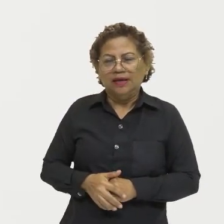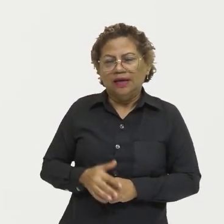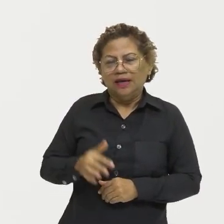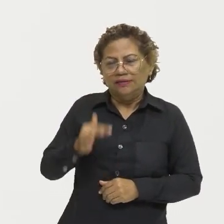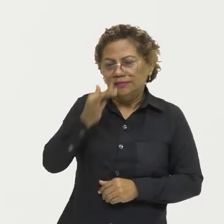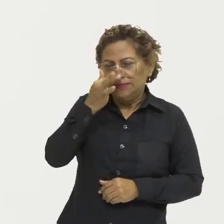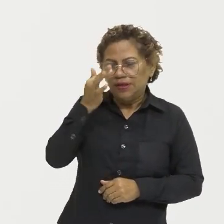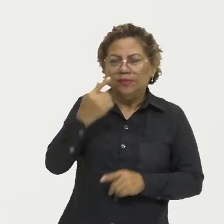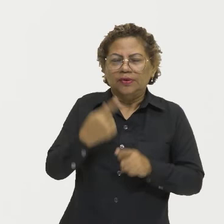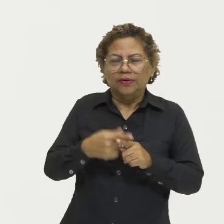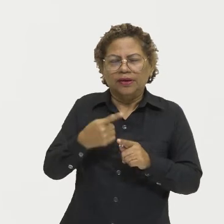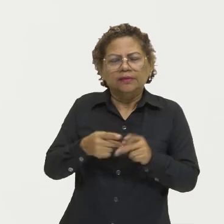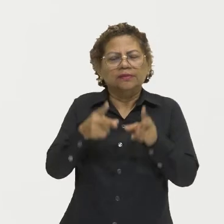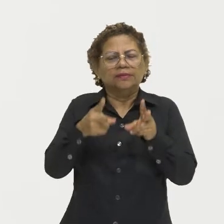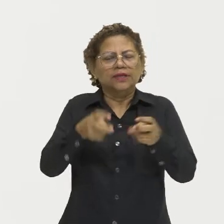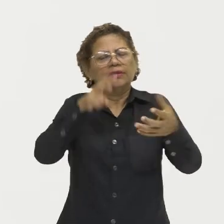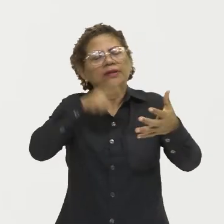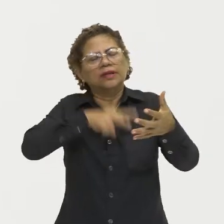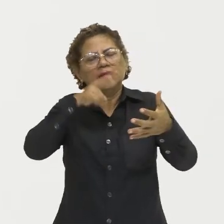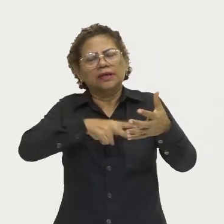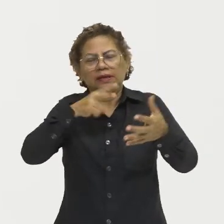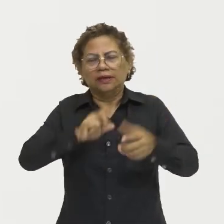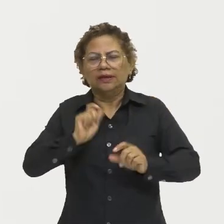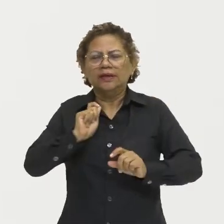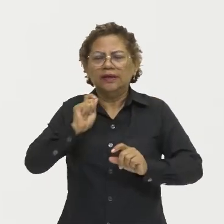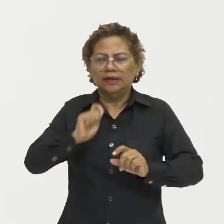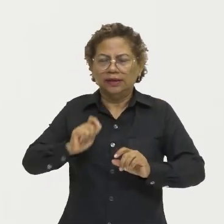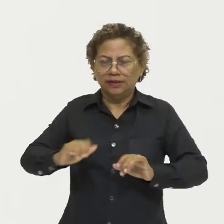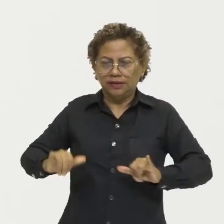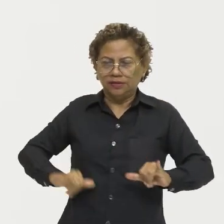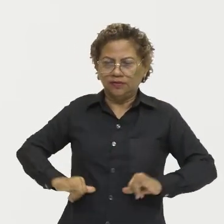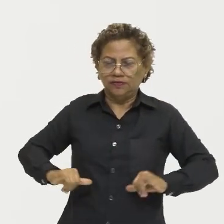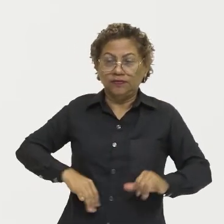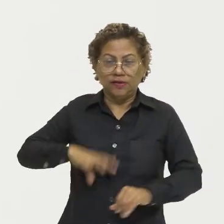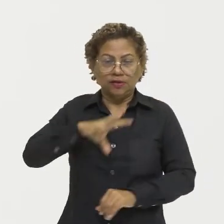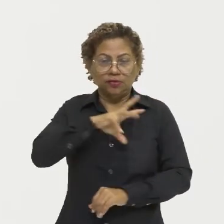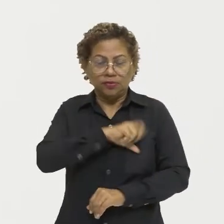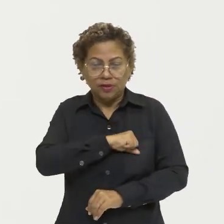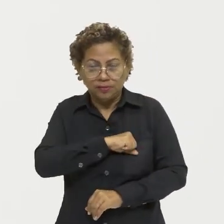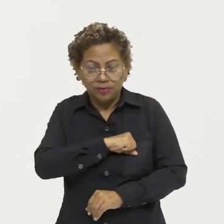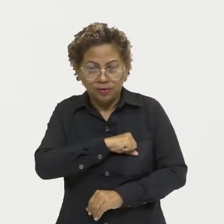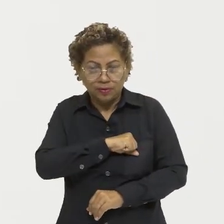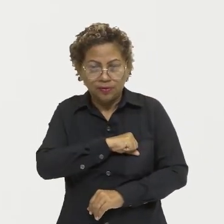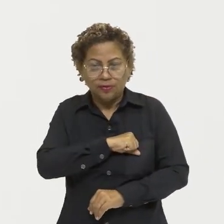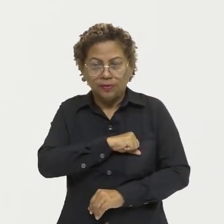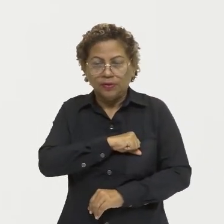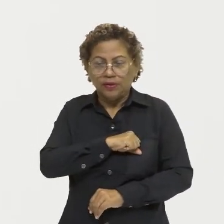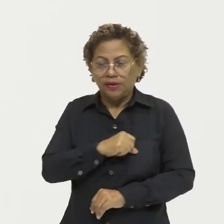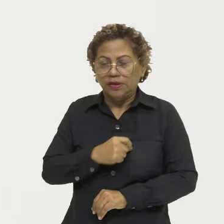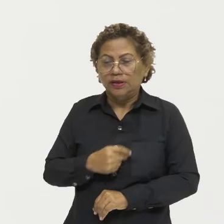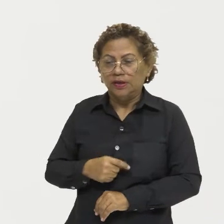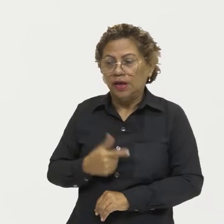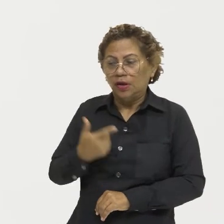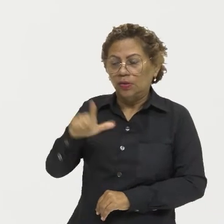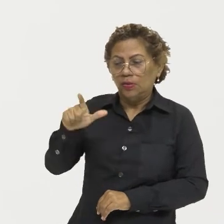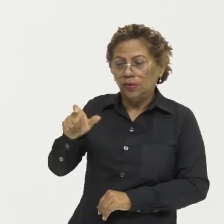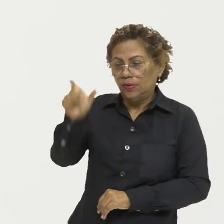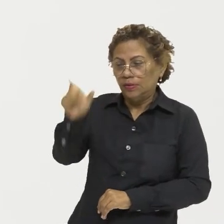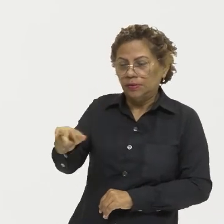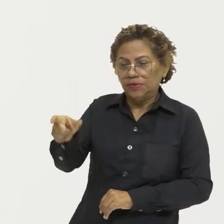por amor, por um amor que não é correspondido. Então a preocupação dessa